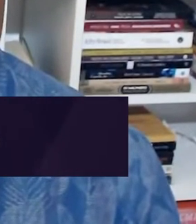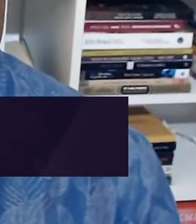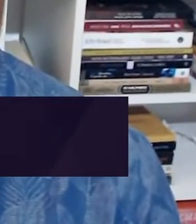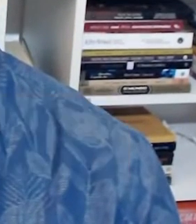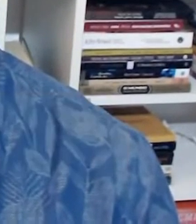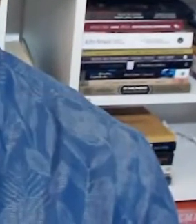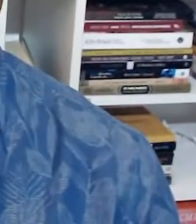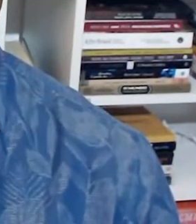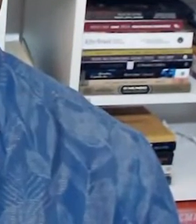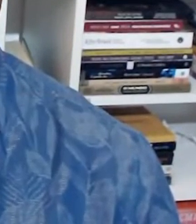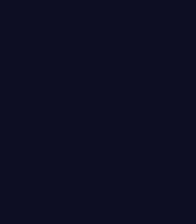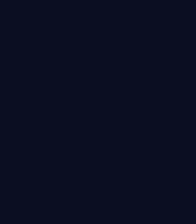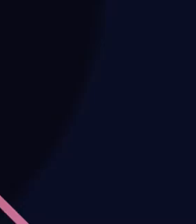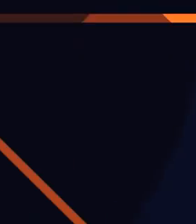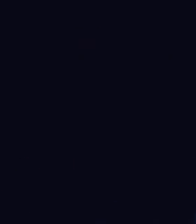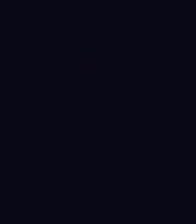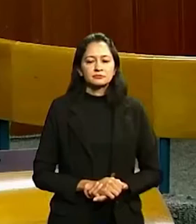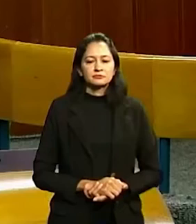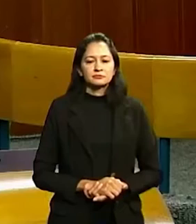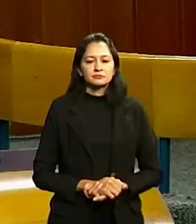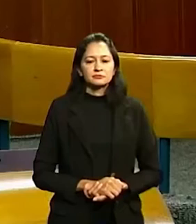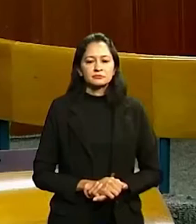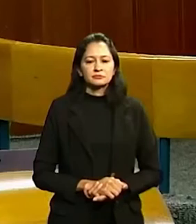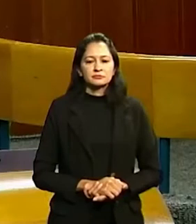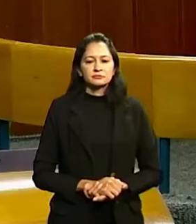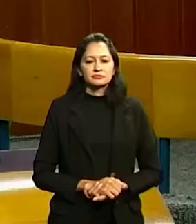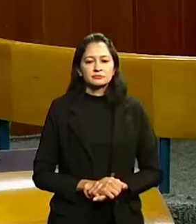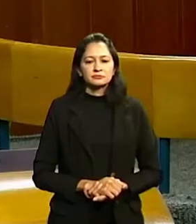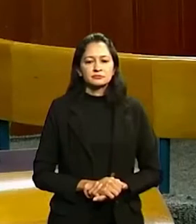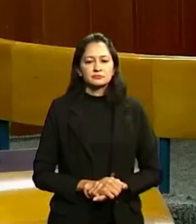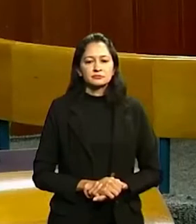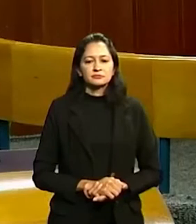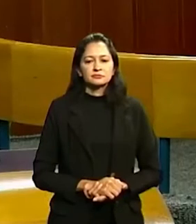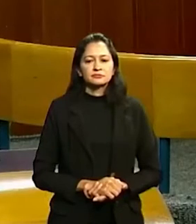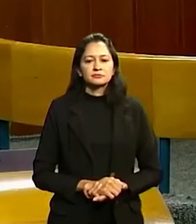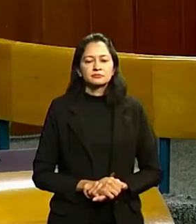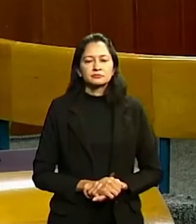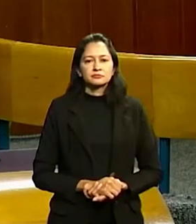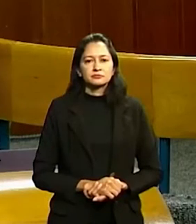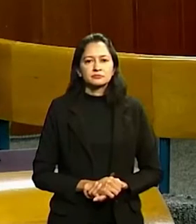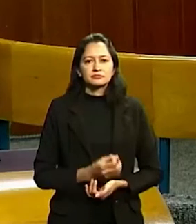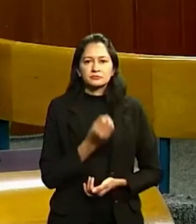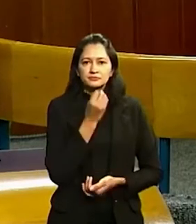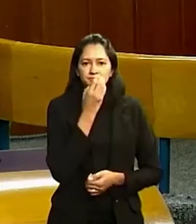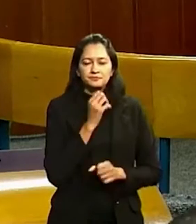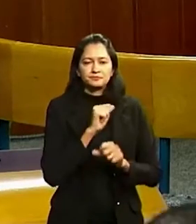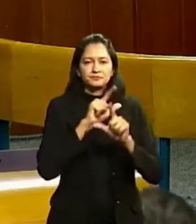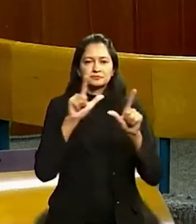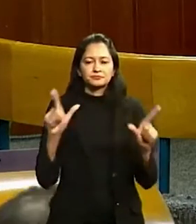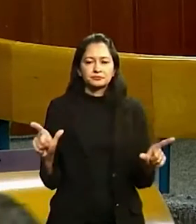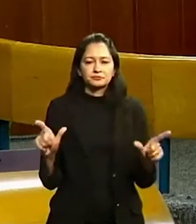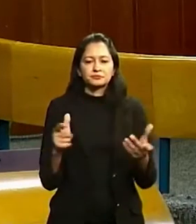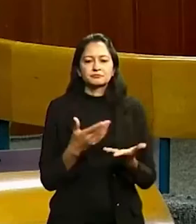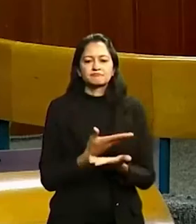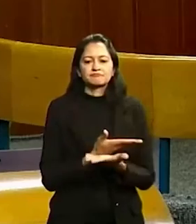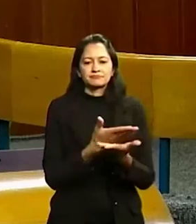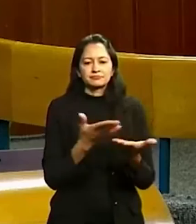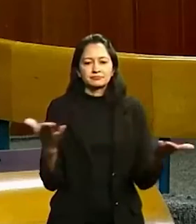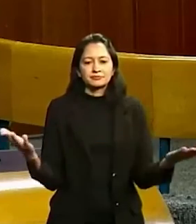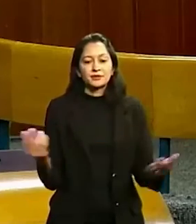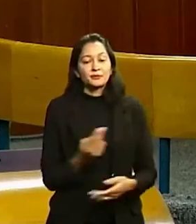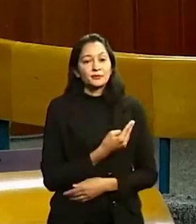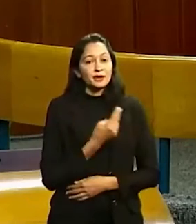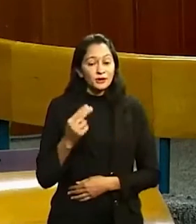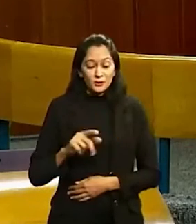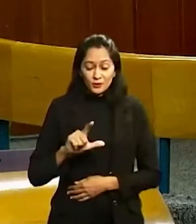seus alunos e colegas? Bom dia a todos, a todas e a todos. Meu nome é sim